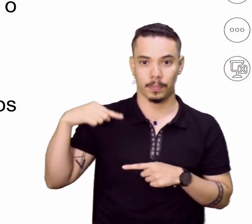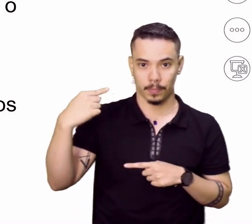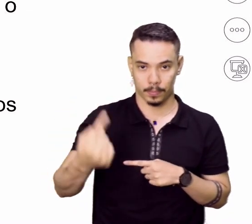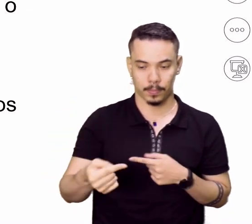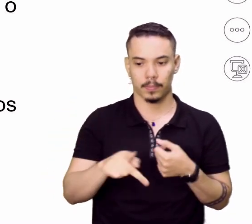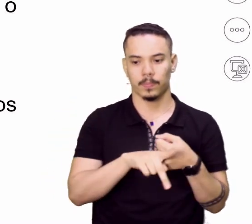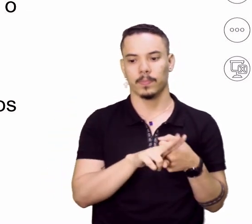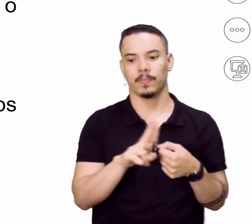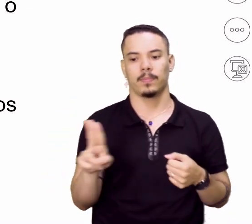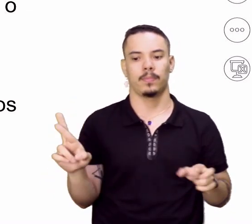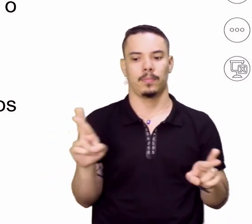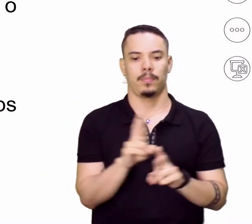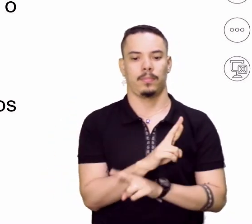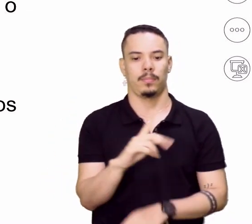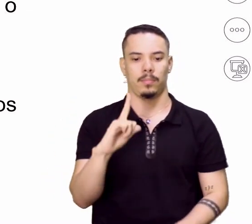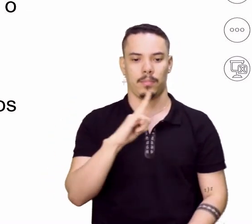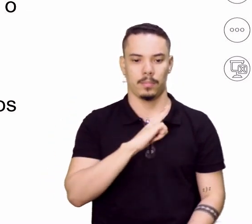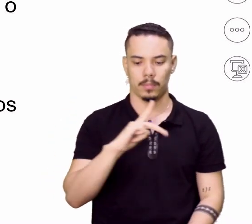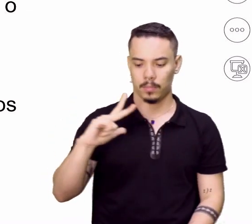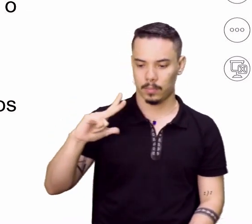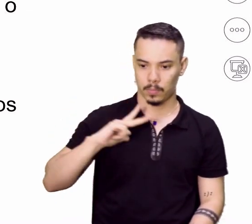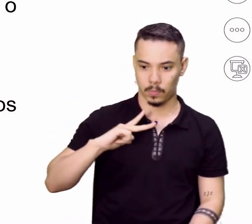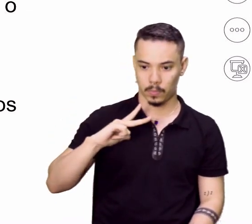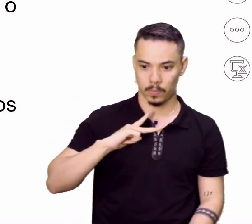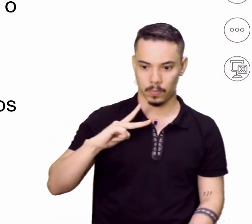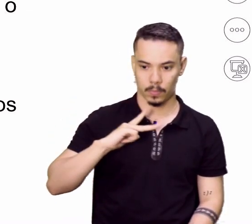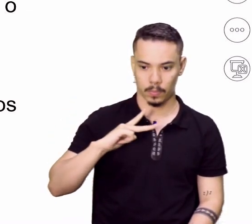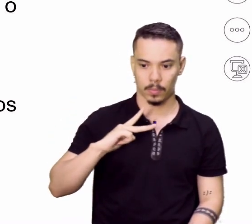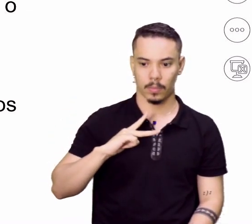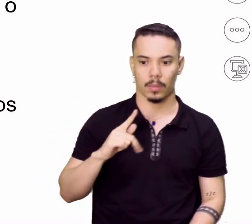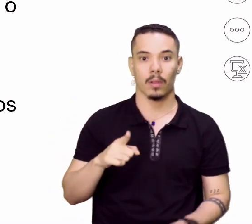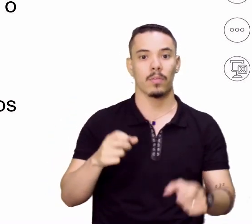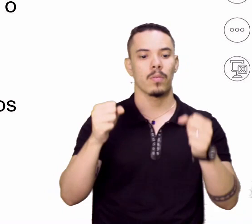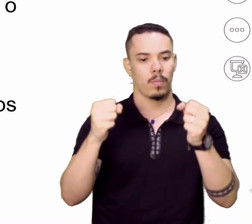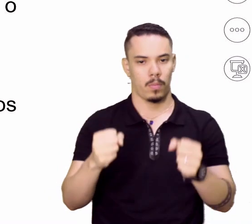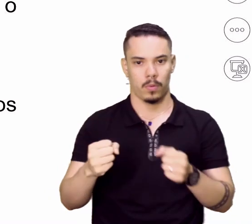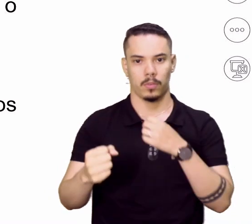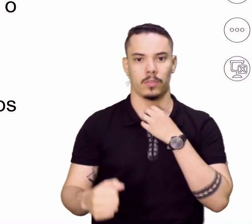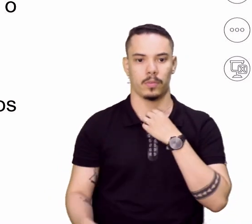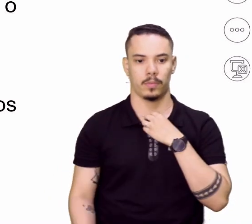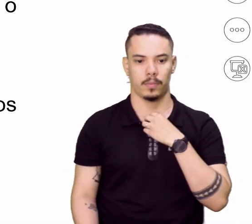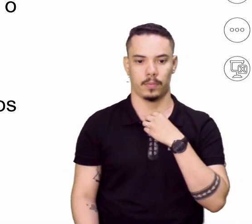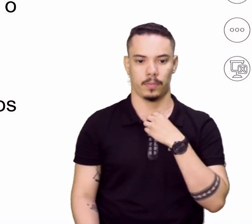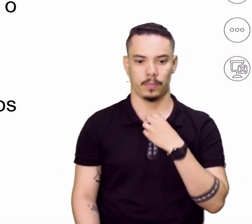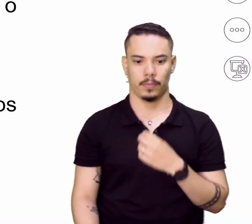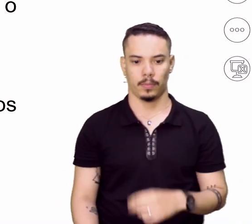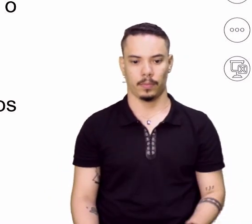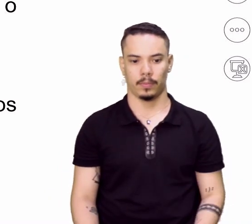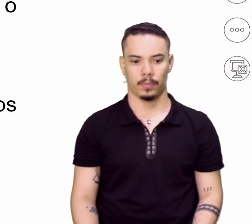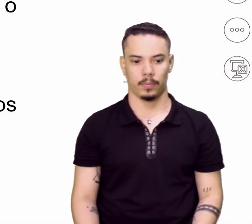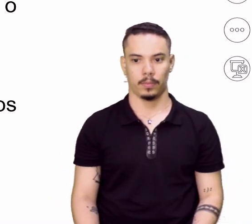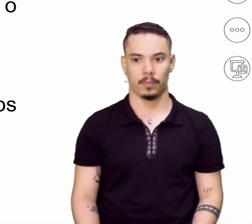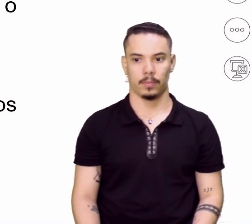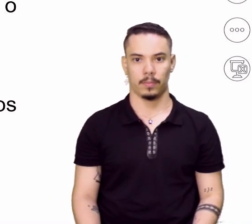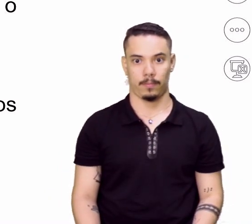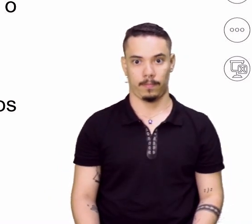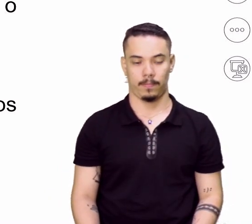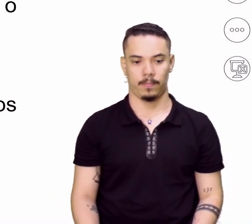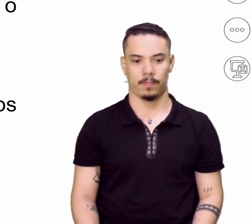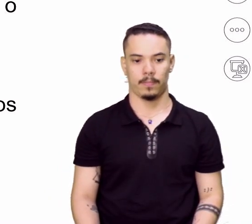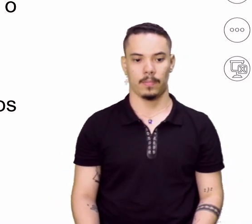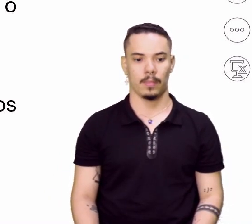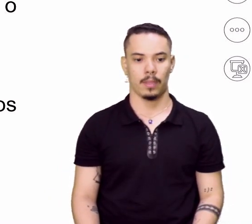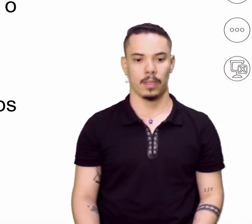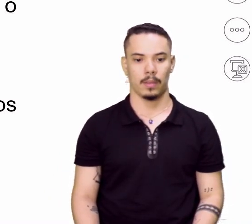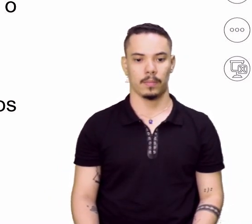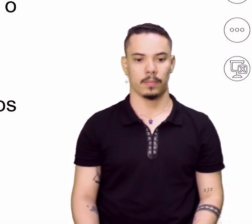pronome relativo, tiver um pronome pessoal, você pode fazer isso. Você pode omitir.